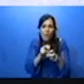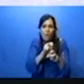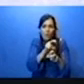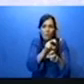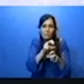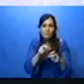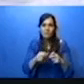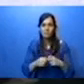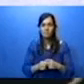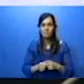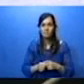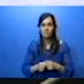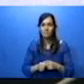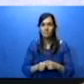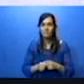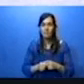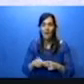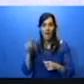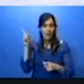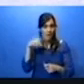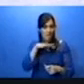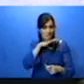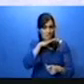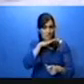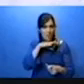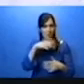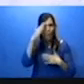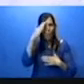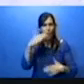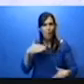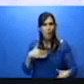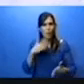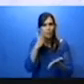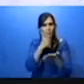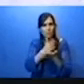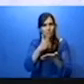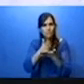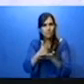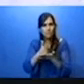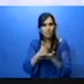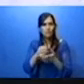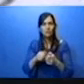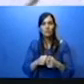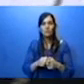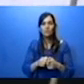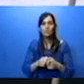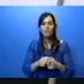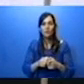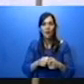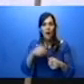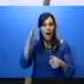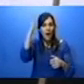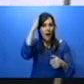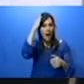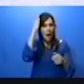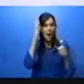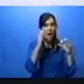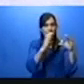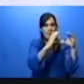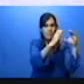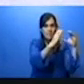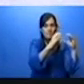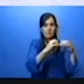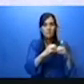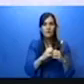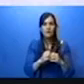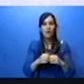quelícera. São animais cujo corpo é dividido em cefalotórax. Lembra que o inseto é cabeça, tórax e